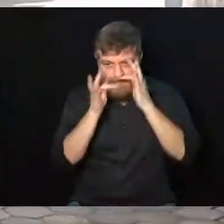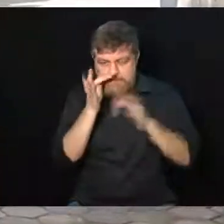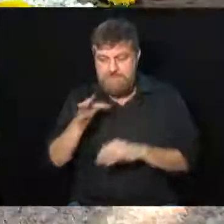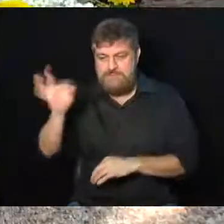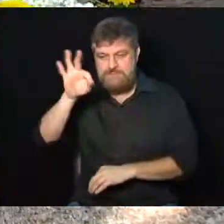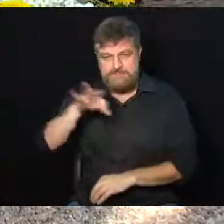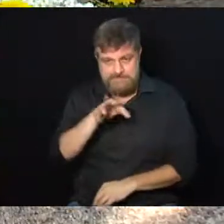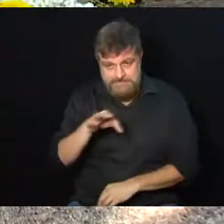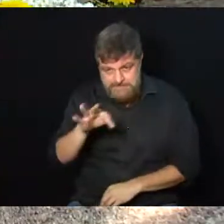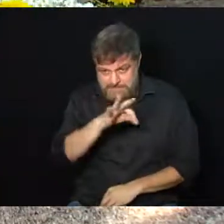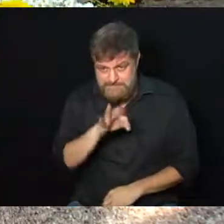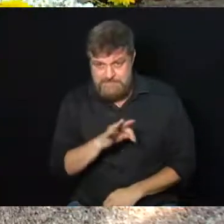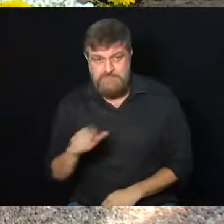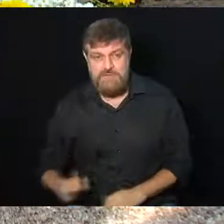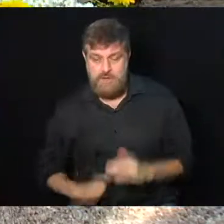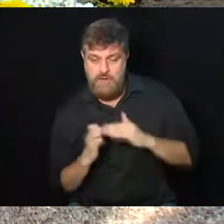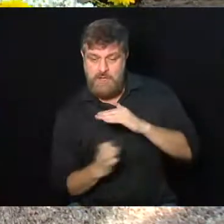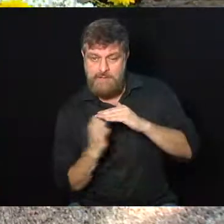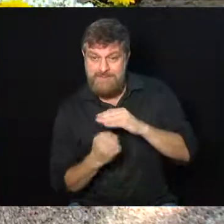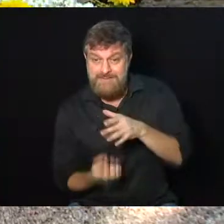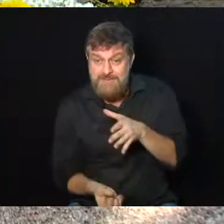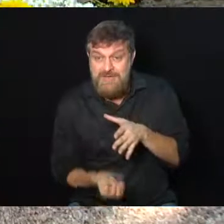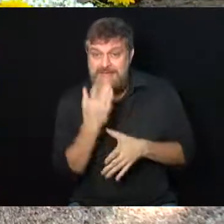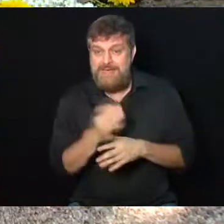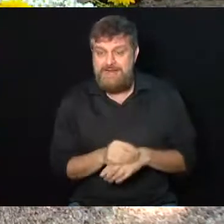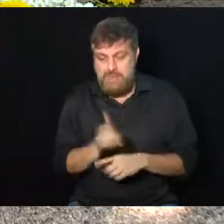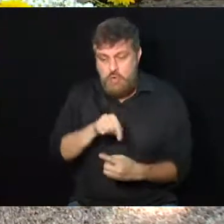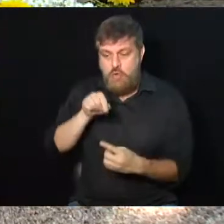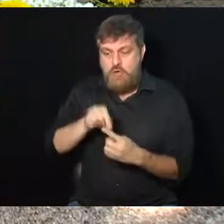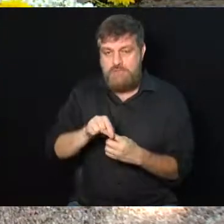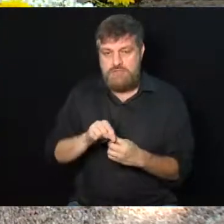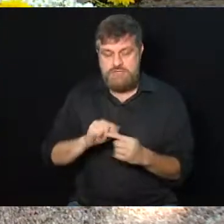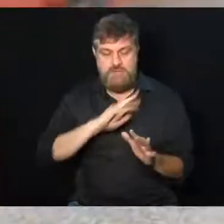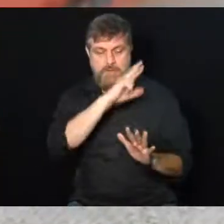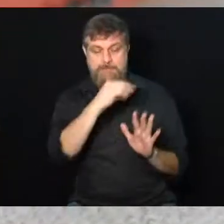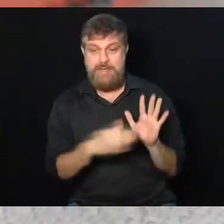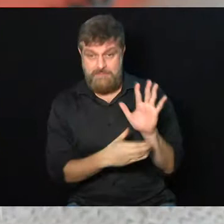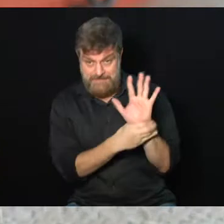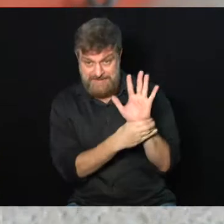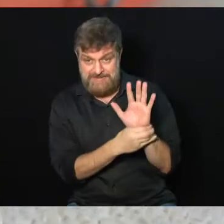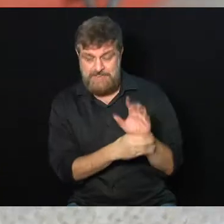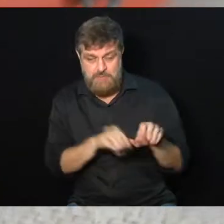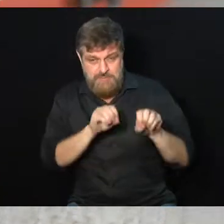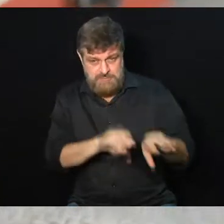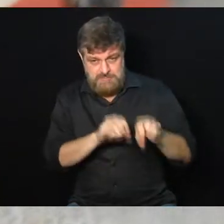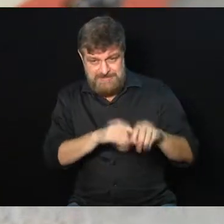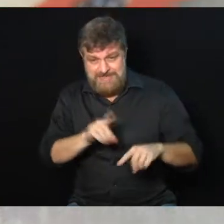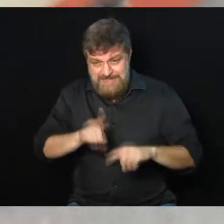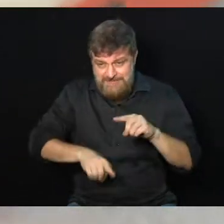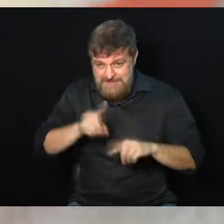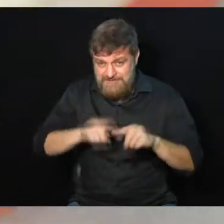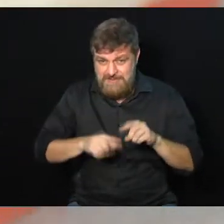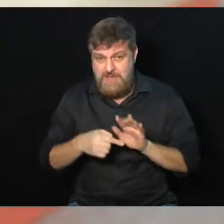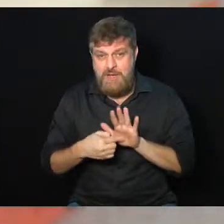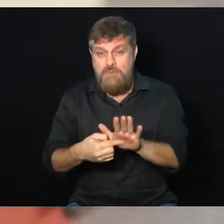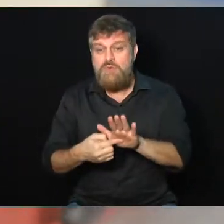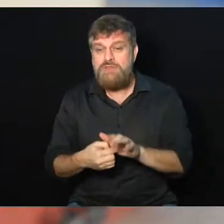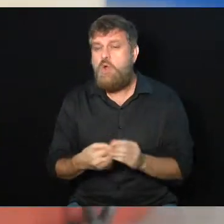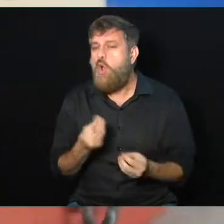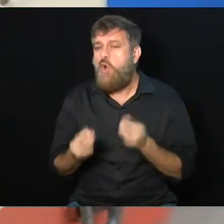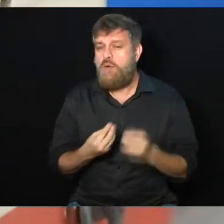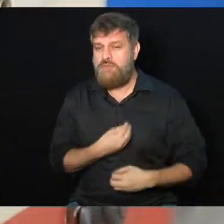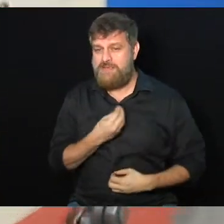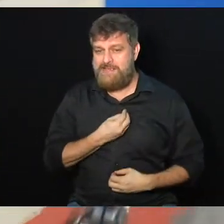Combi, startup criada para promover a educação ambiental, utilizando como ferramenta o incrível mundo das abelhas